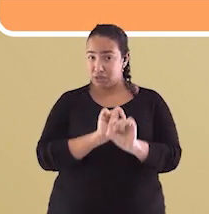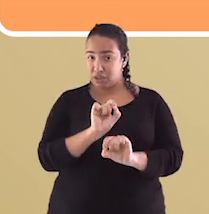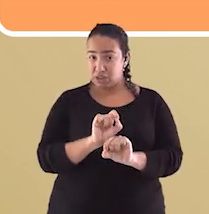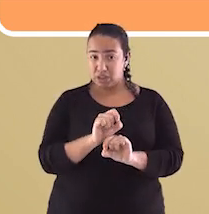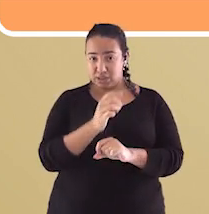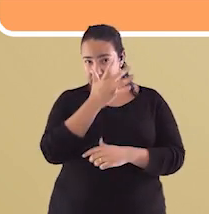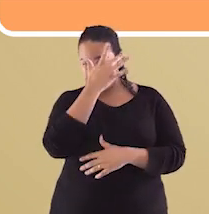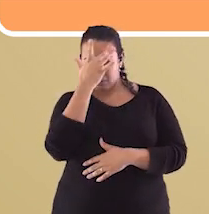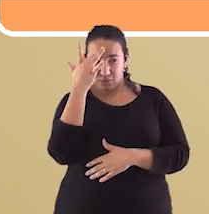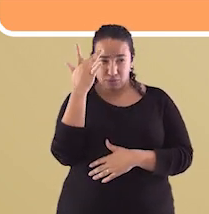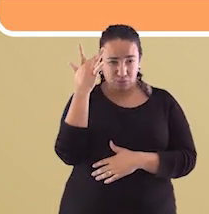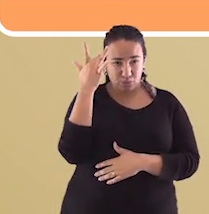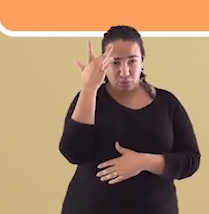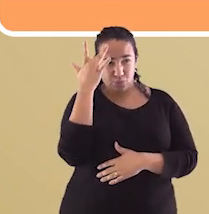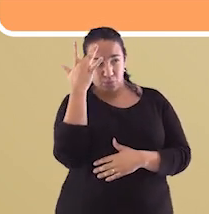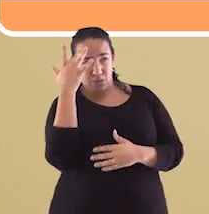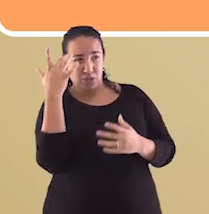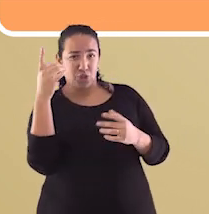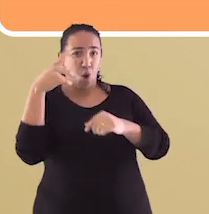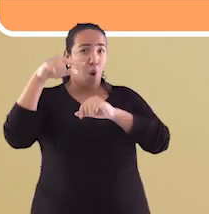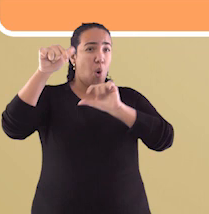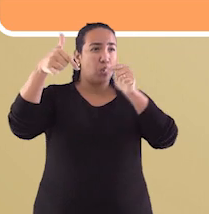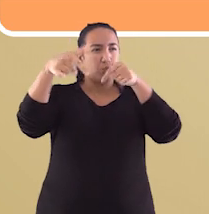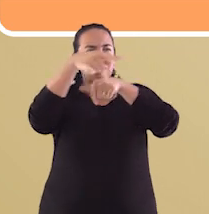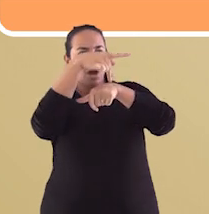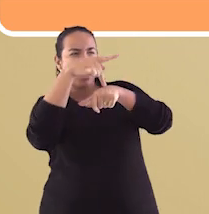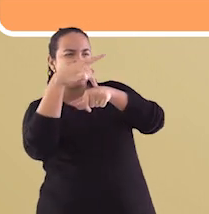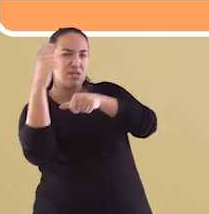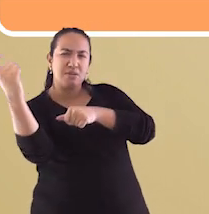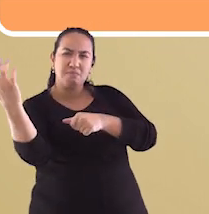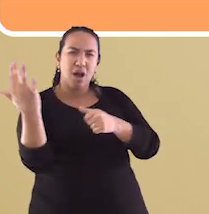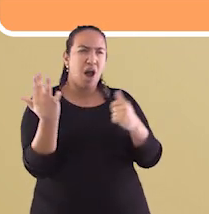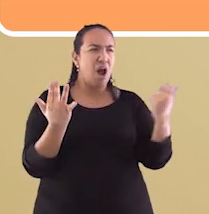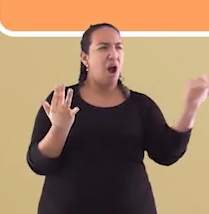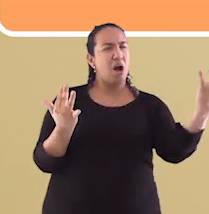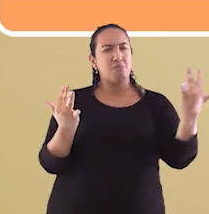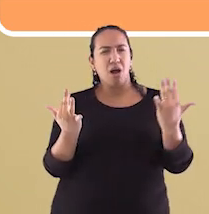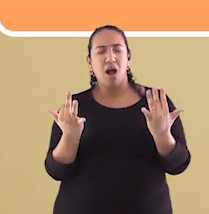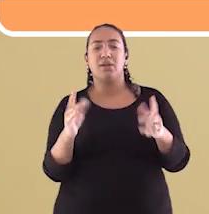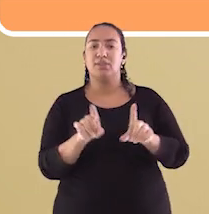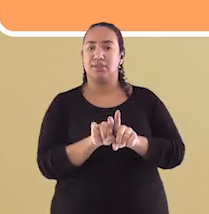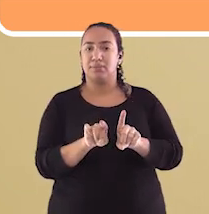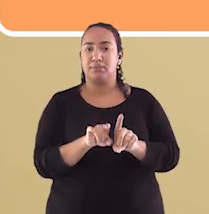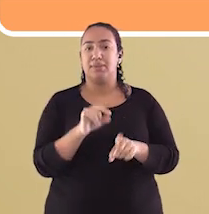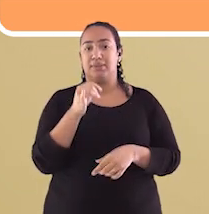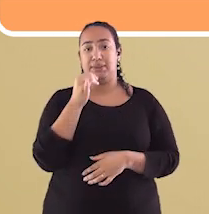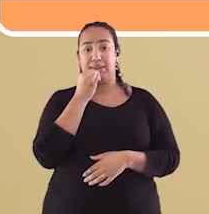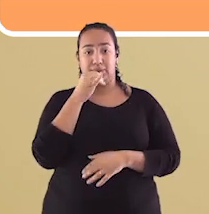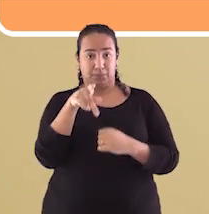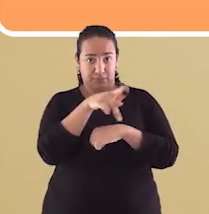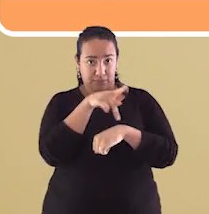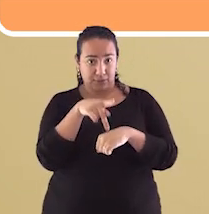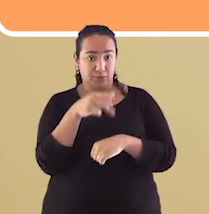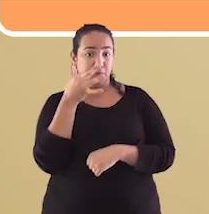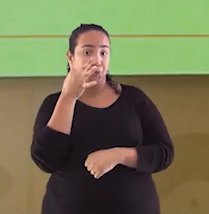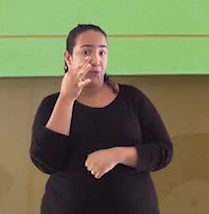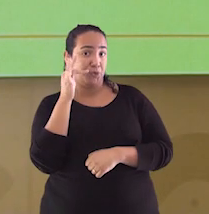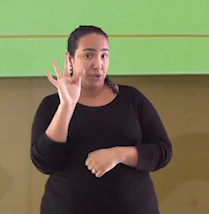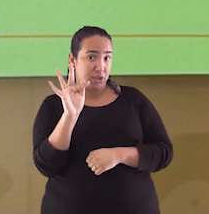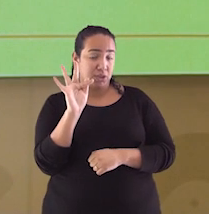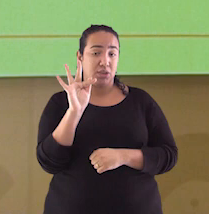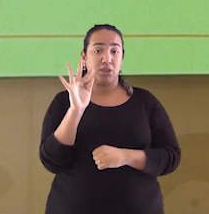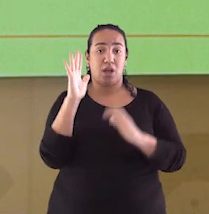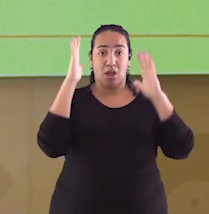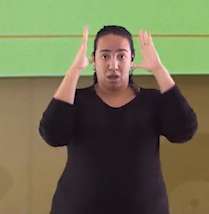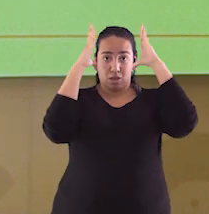dos concorrentes, que também disputavam territórios, os franceses e holandeses.